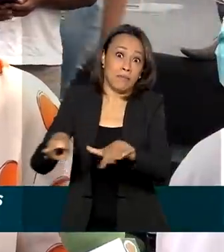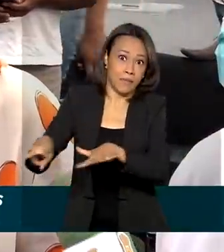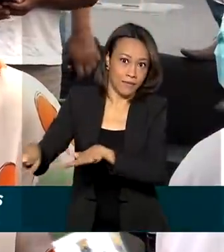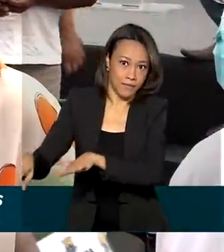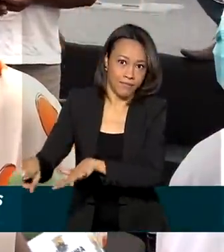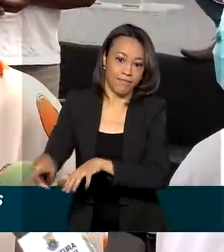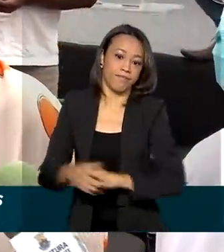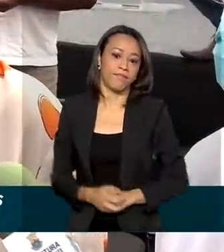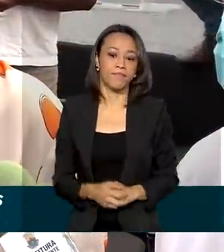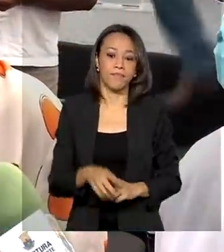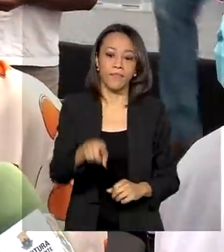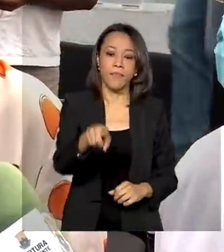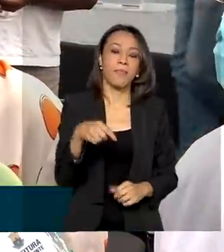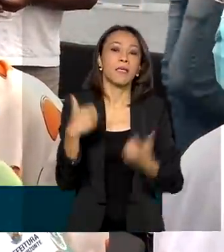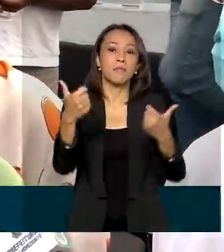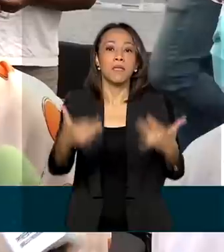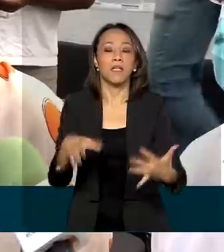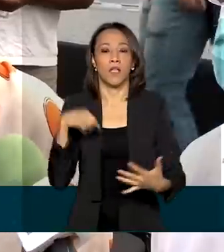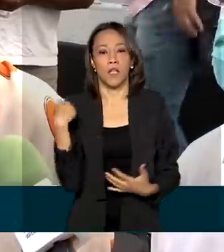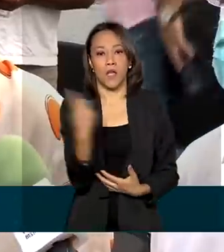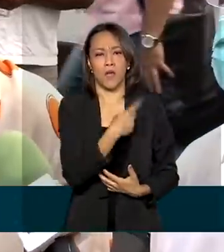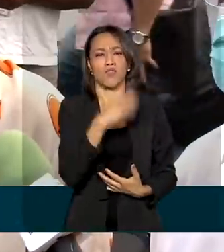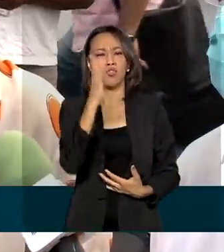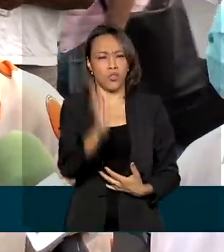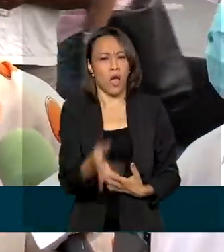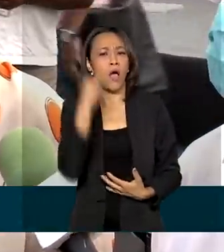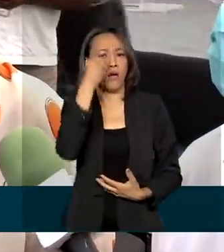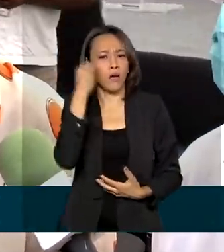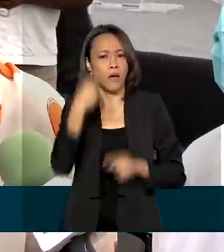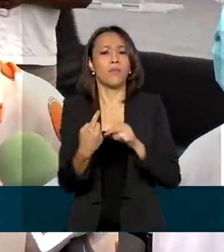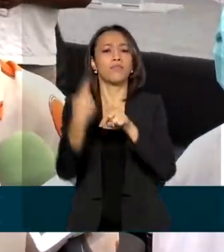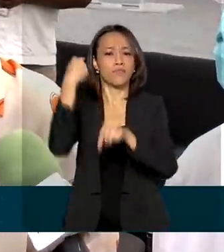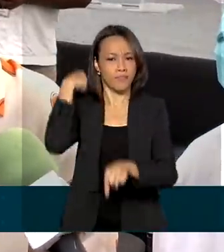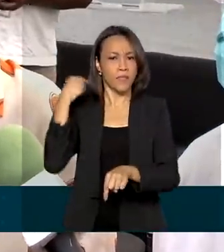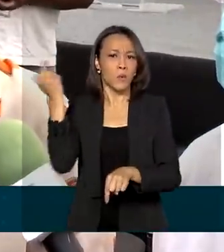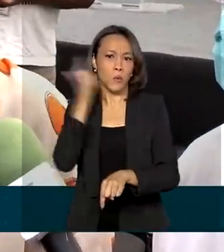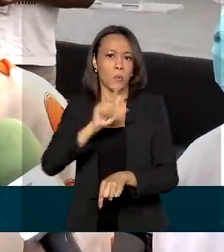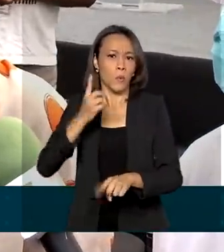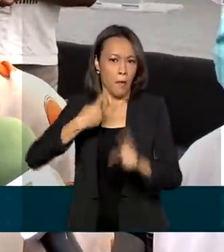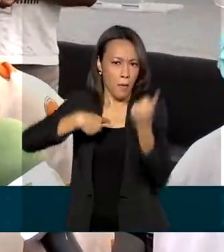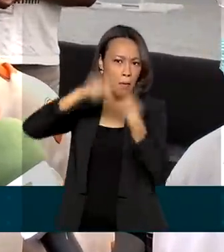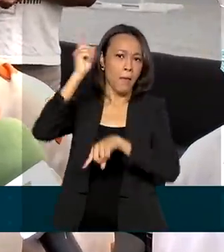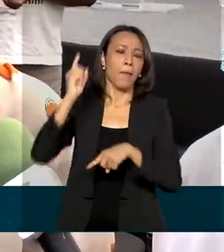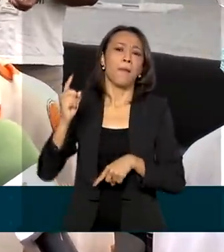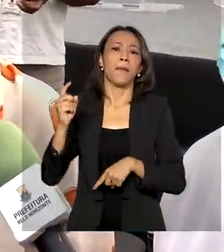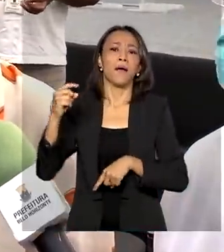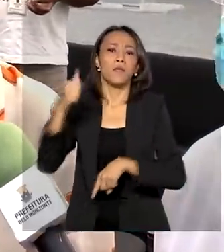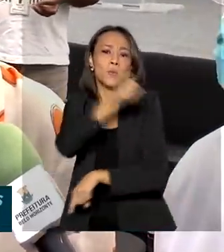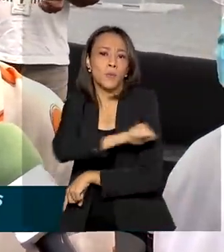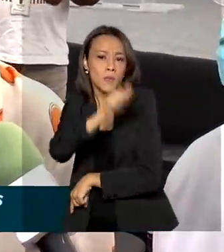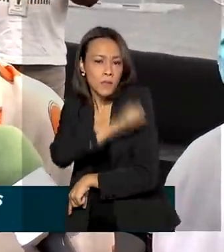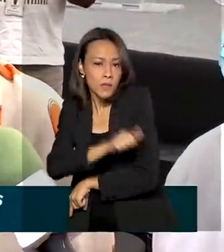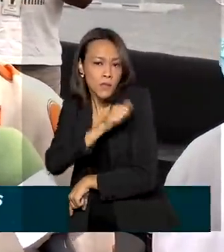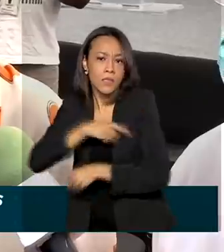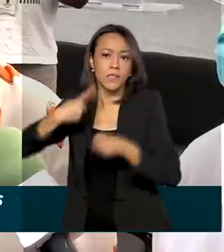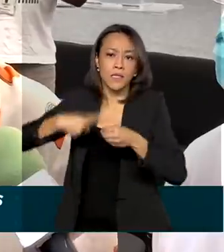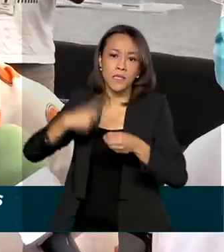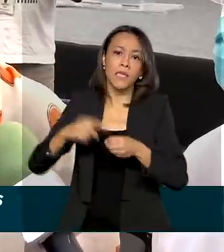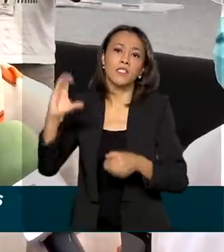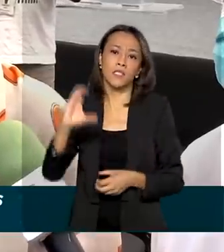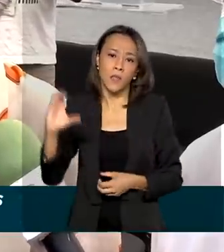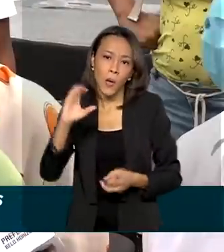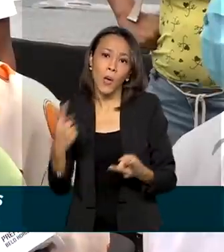já fizemos e temos bons resultados em Niterói. Estamos em processo de implantação em